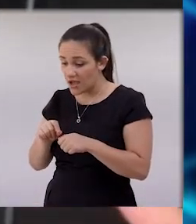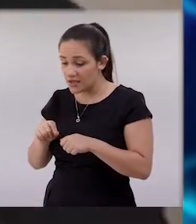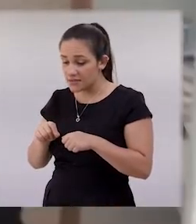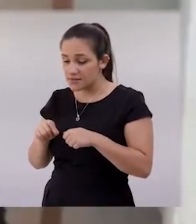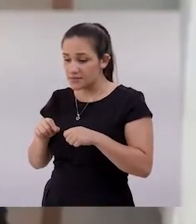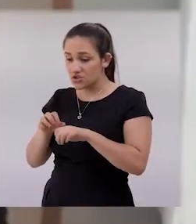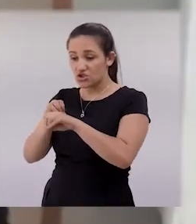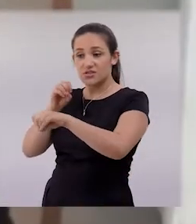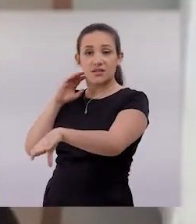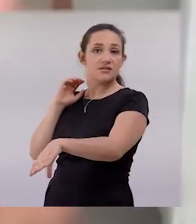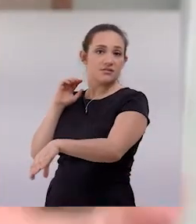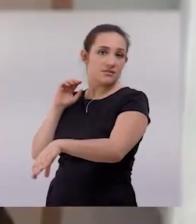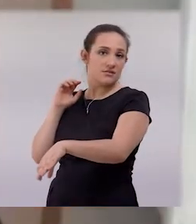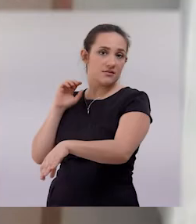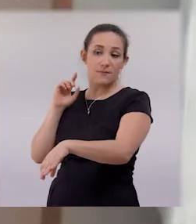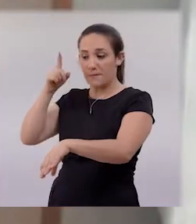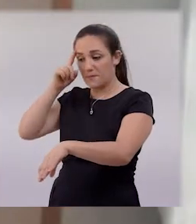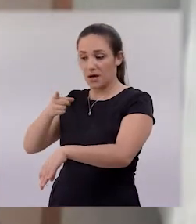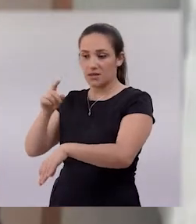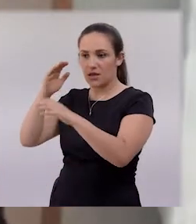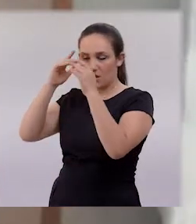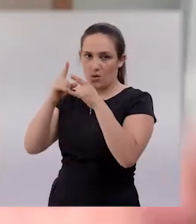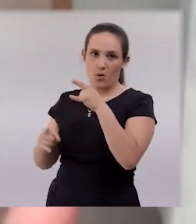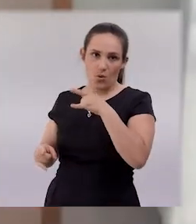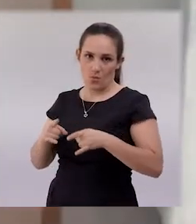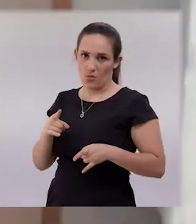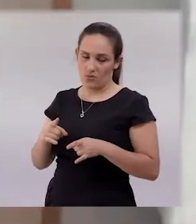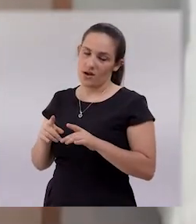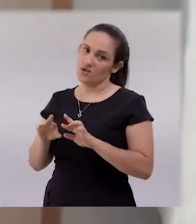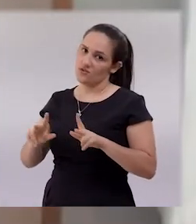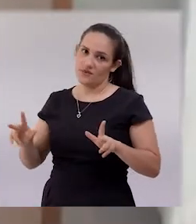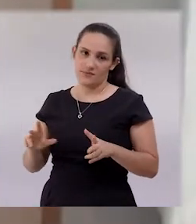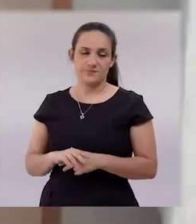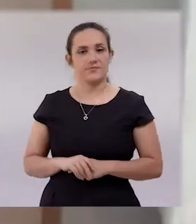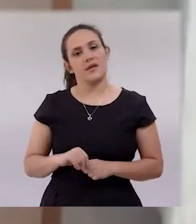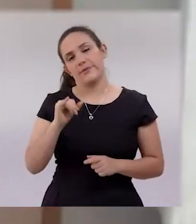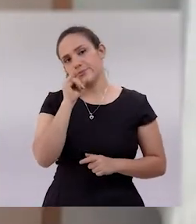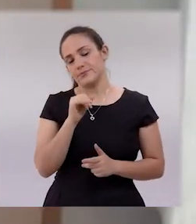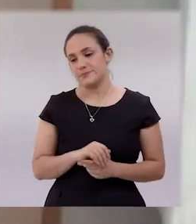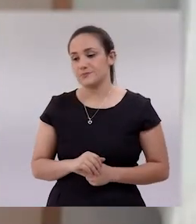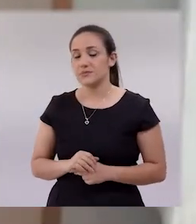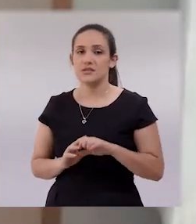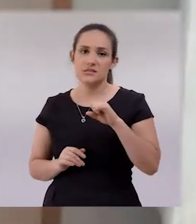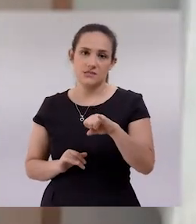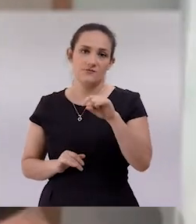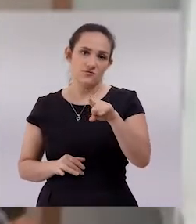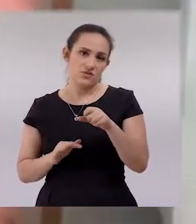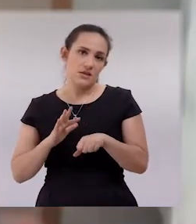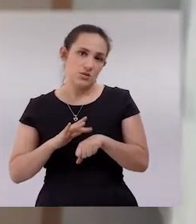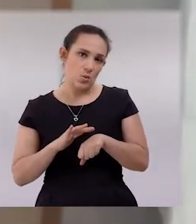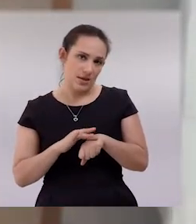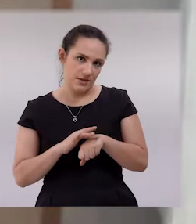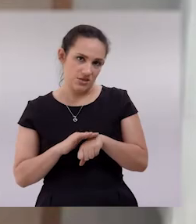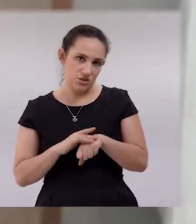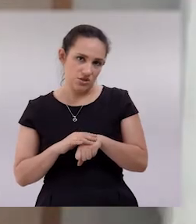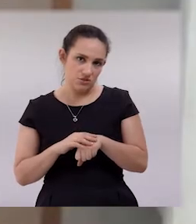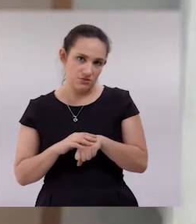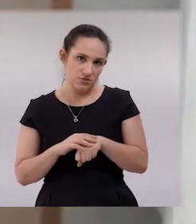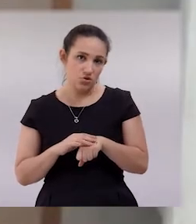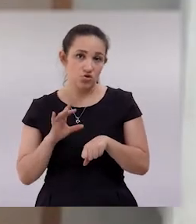quando você, por exemplo, tem uma determinada patologia que apenas um